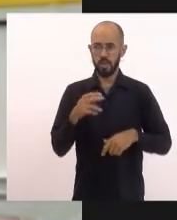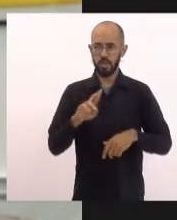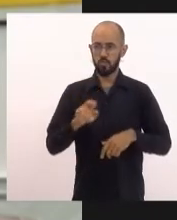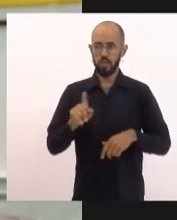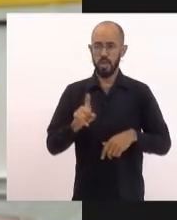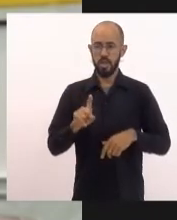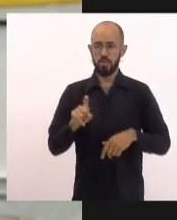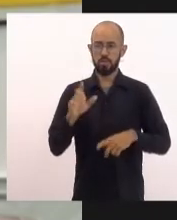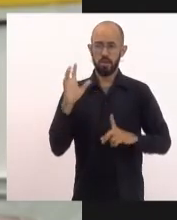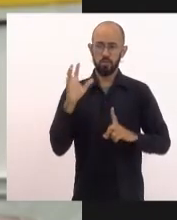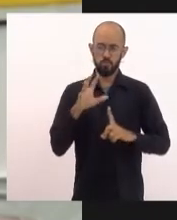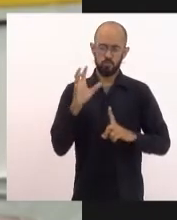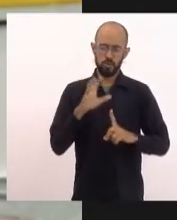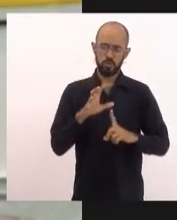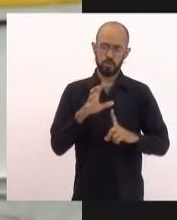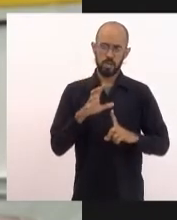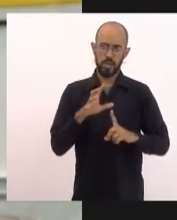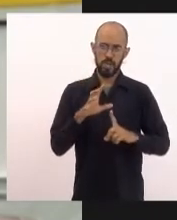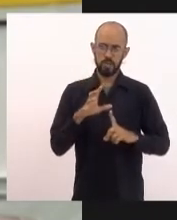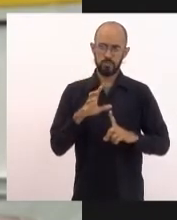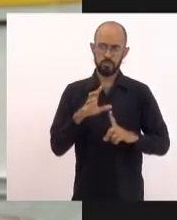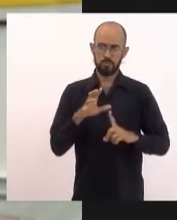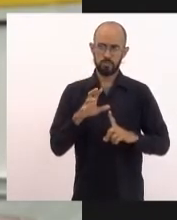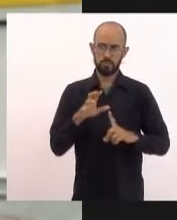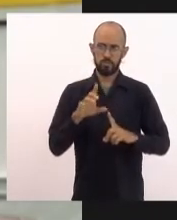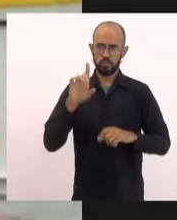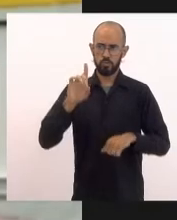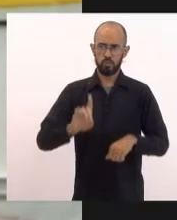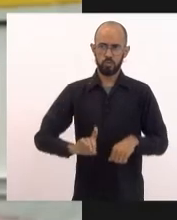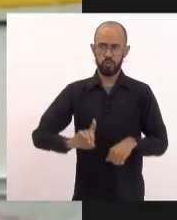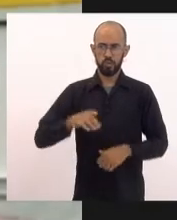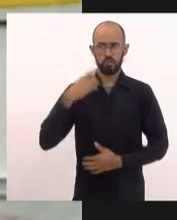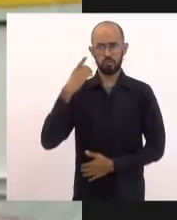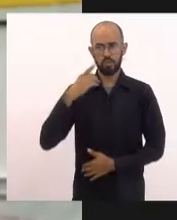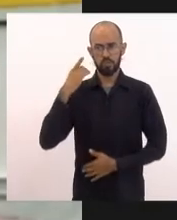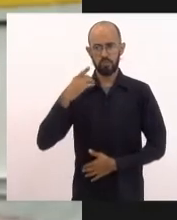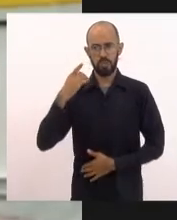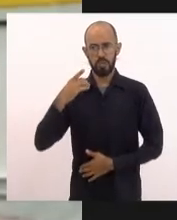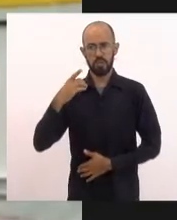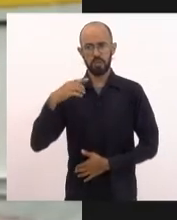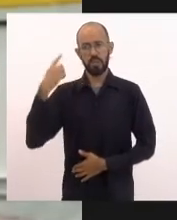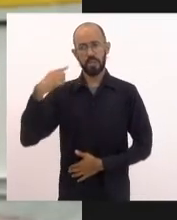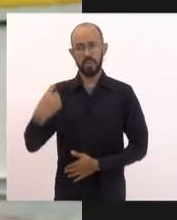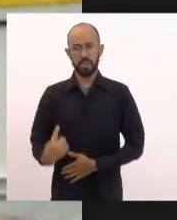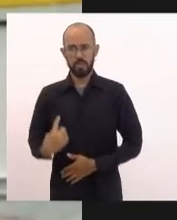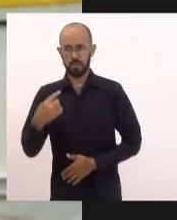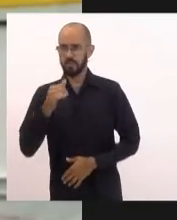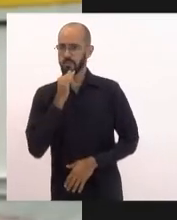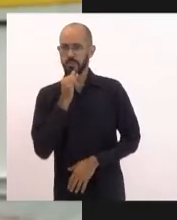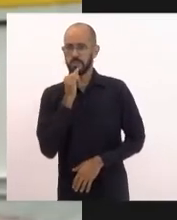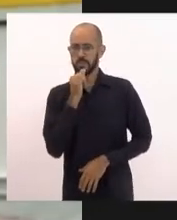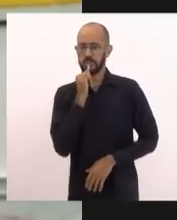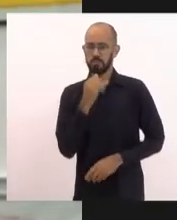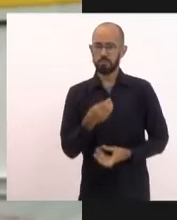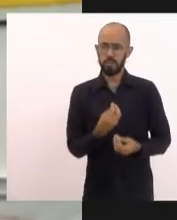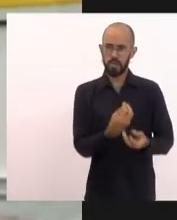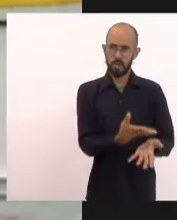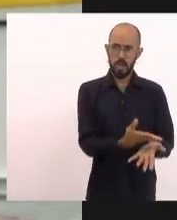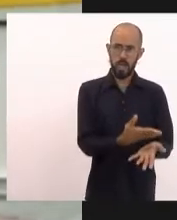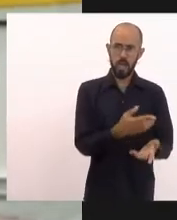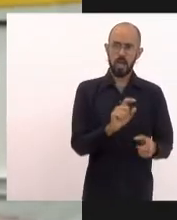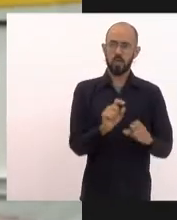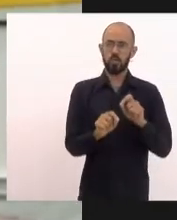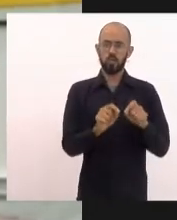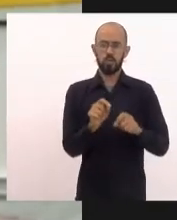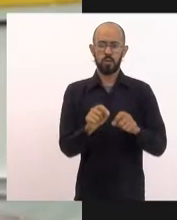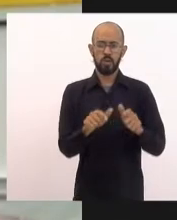interferir objetivamente, presidente, no direito de uma parlamentar, que é da deputada Dani Monteiro, de conferir algo, um